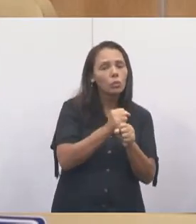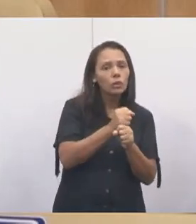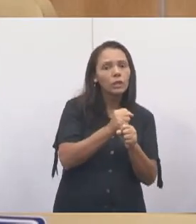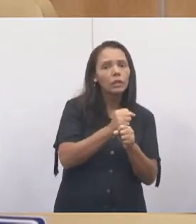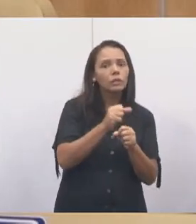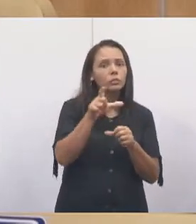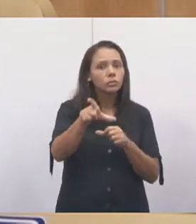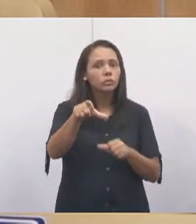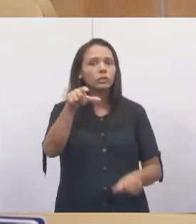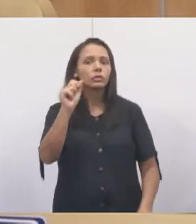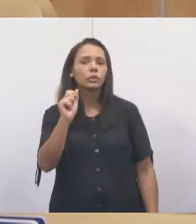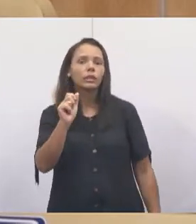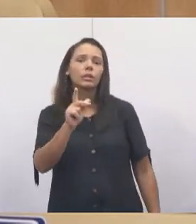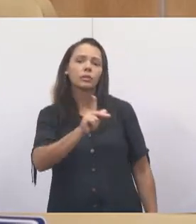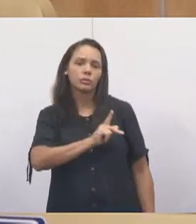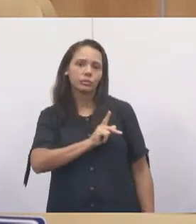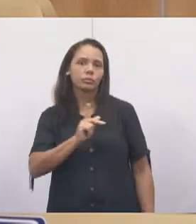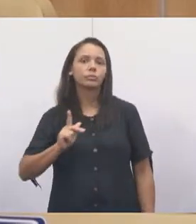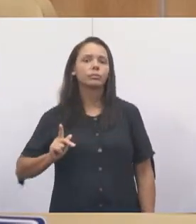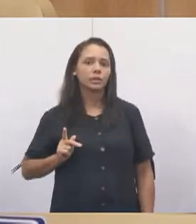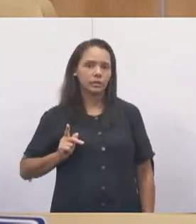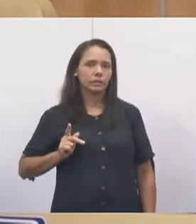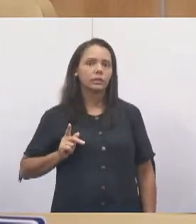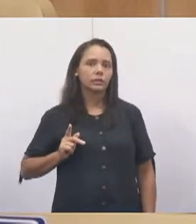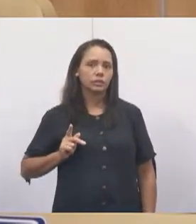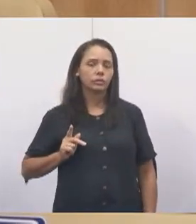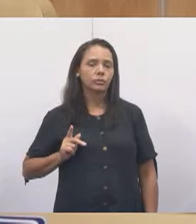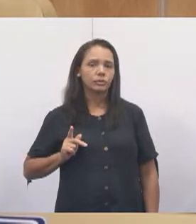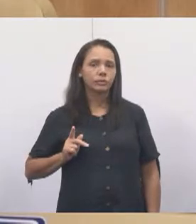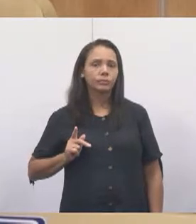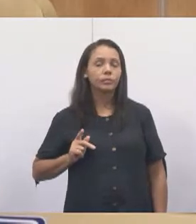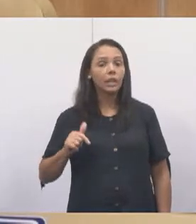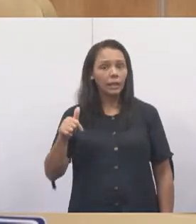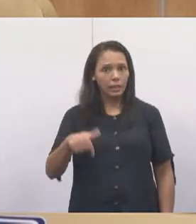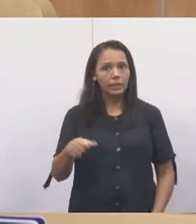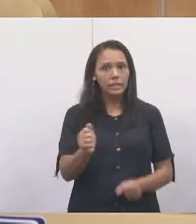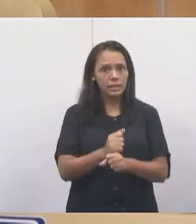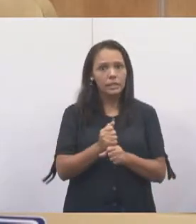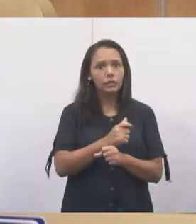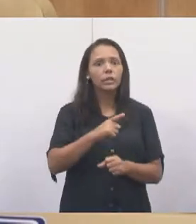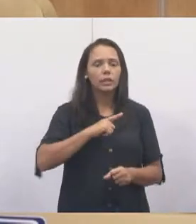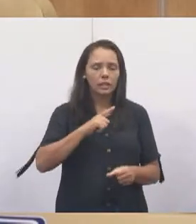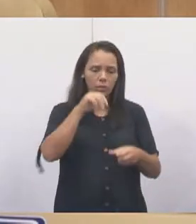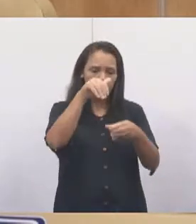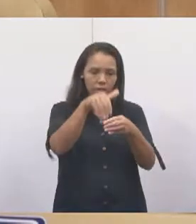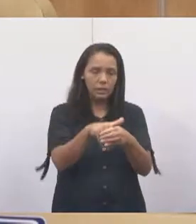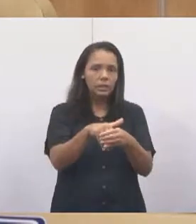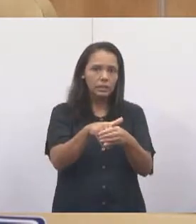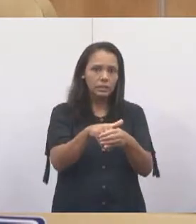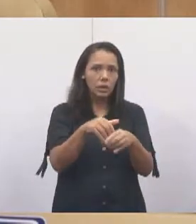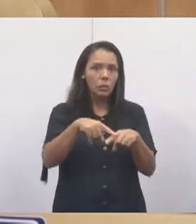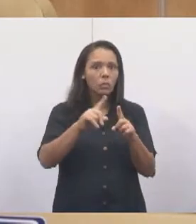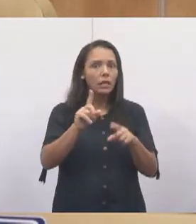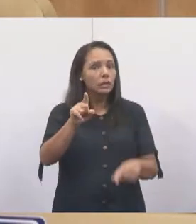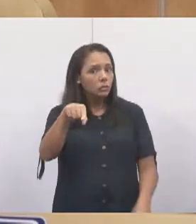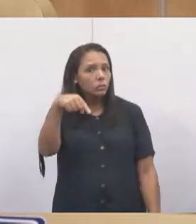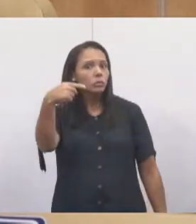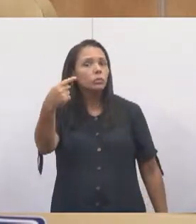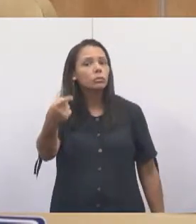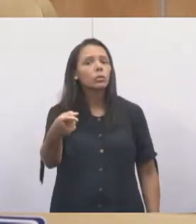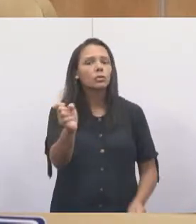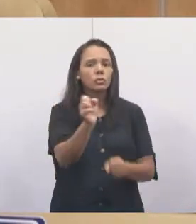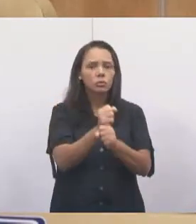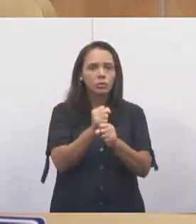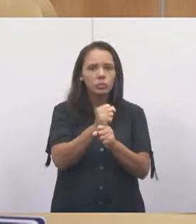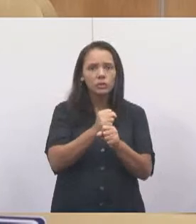Então, permanece o edital. Nós teremos eleição esse ano, mas para os próximos anos, todo mundo já sabe.